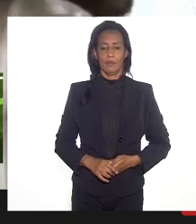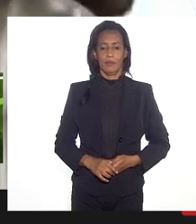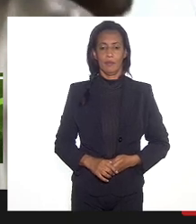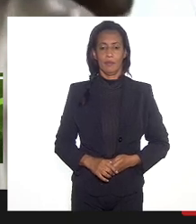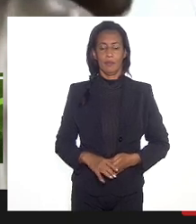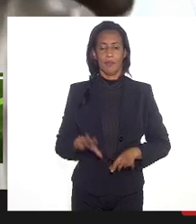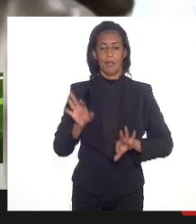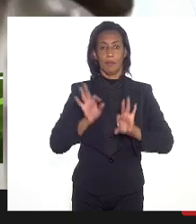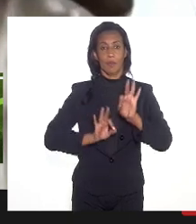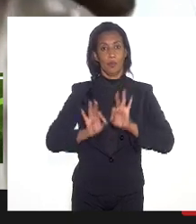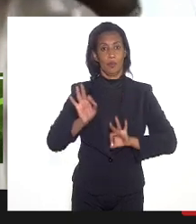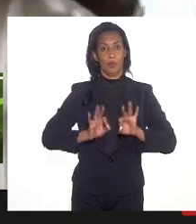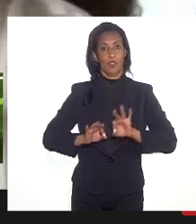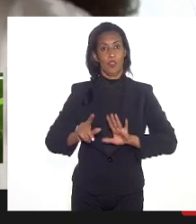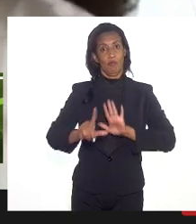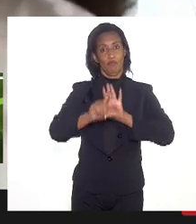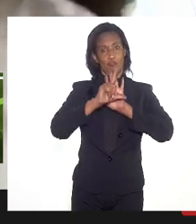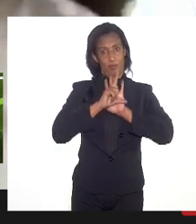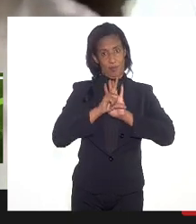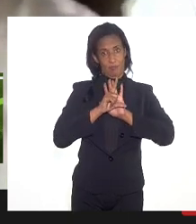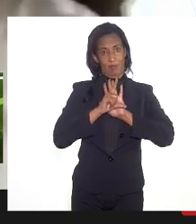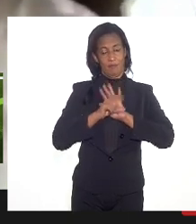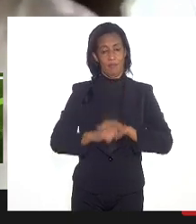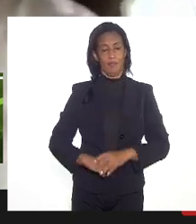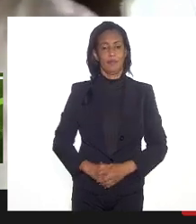pelo projeto de lei, né?